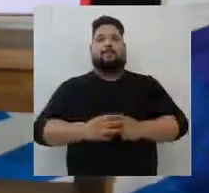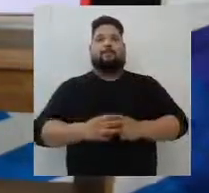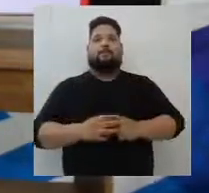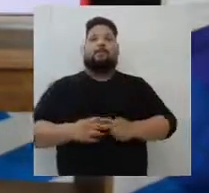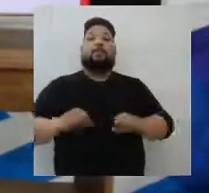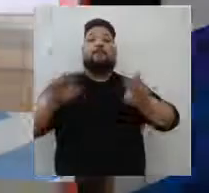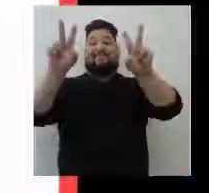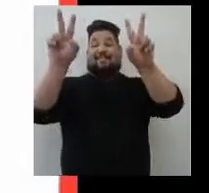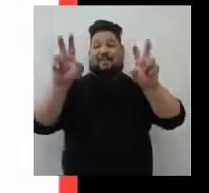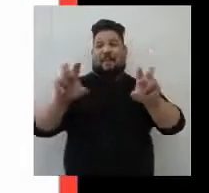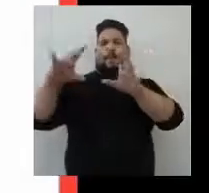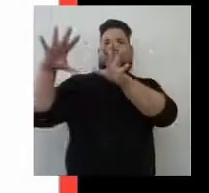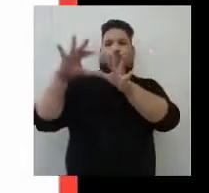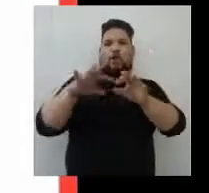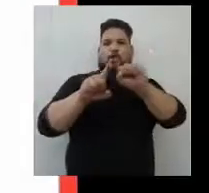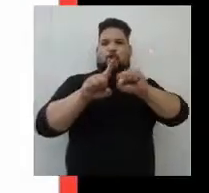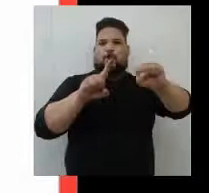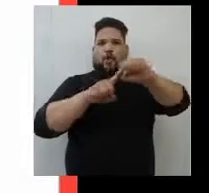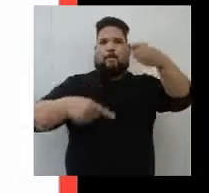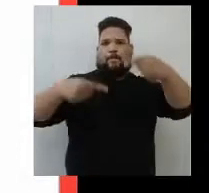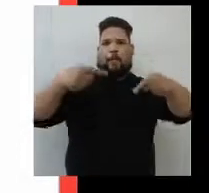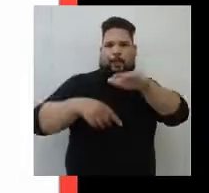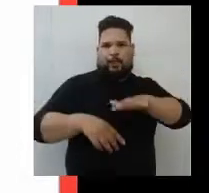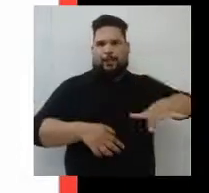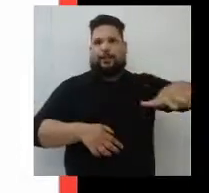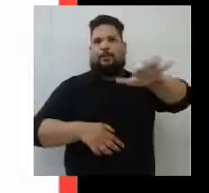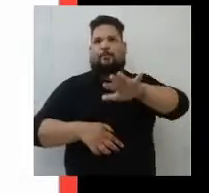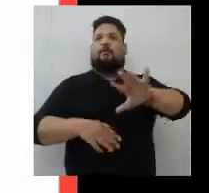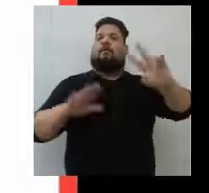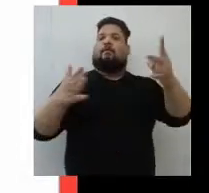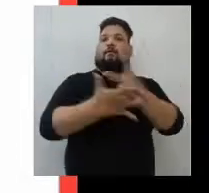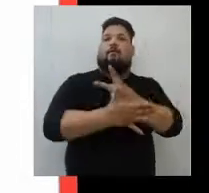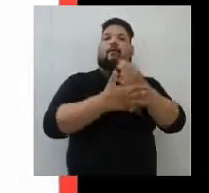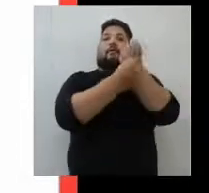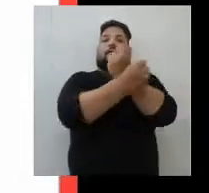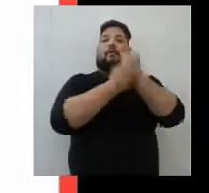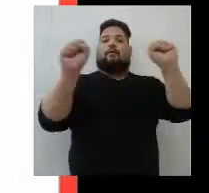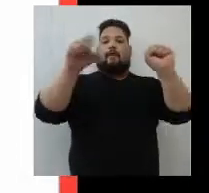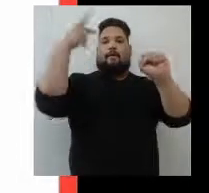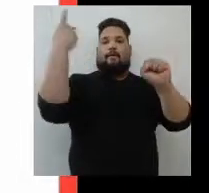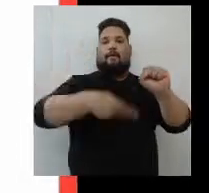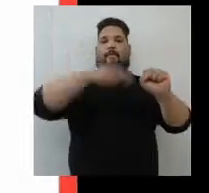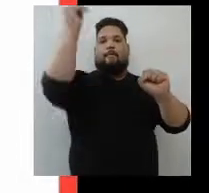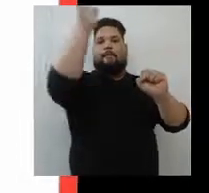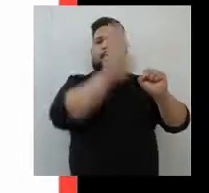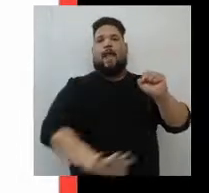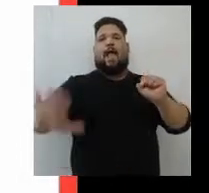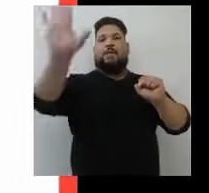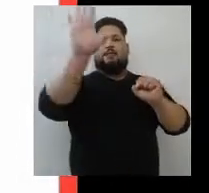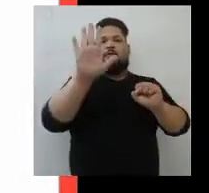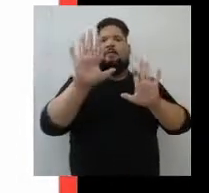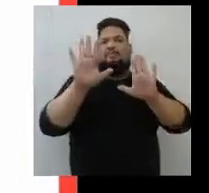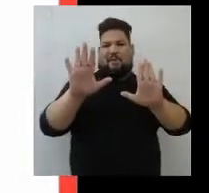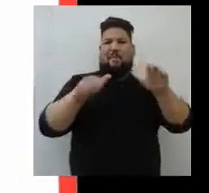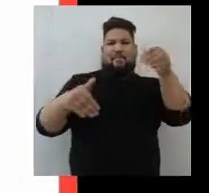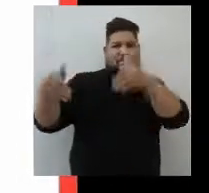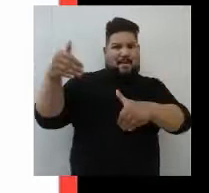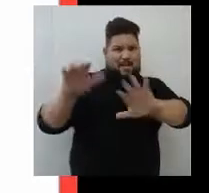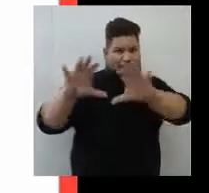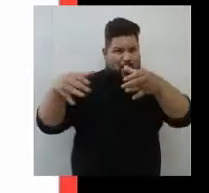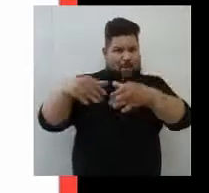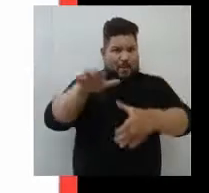questões sociopolíticas que vão levar à abolição da escravidão no Brasil, ela não vai contar com a participação do